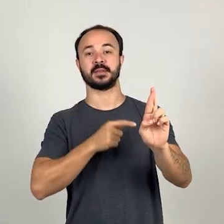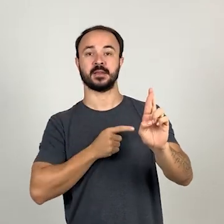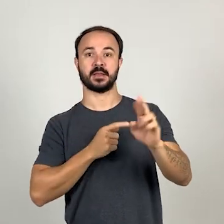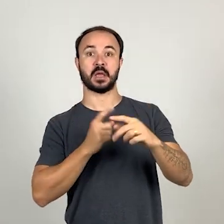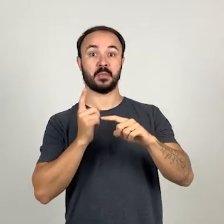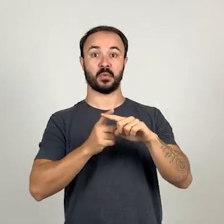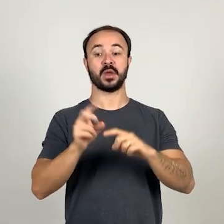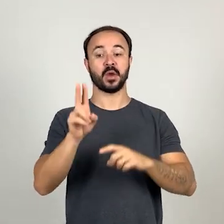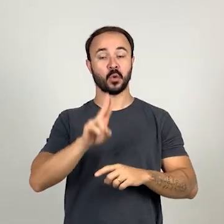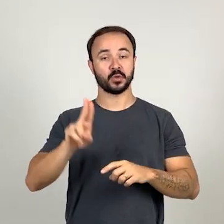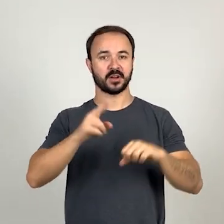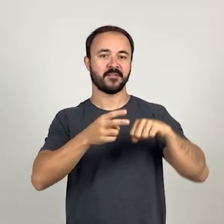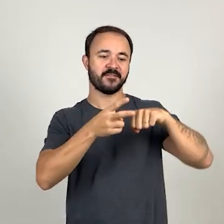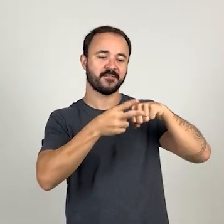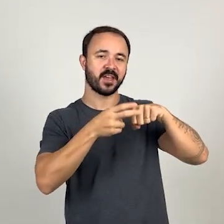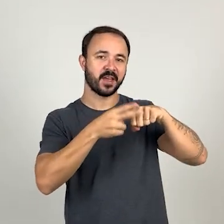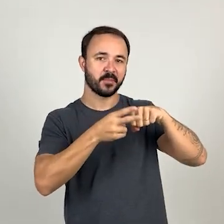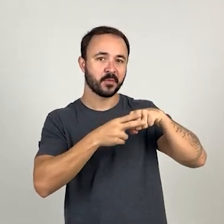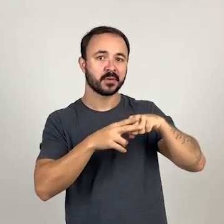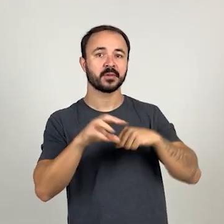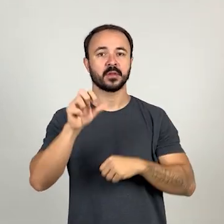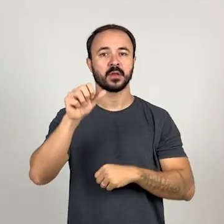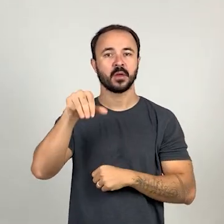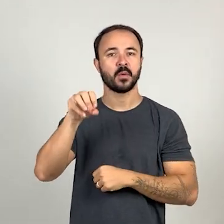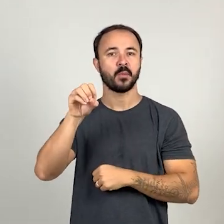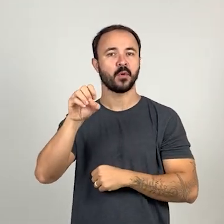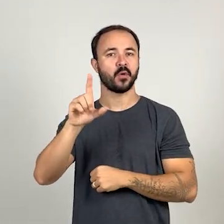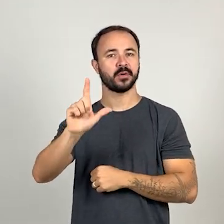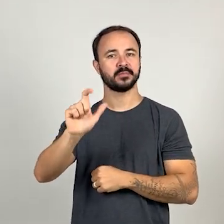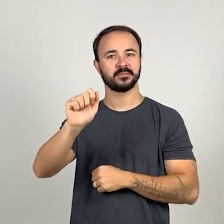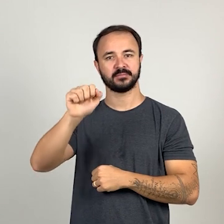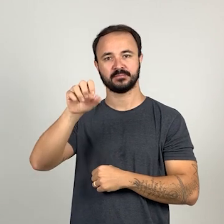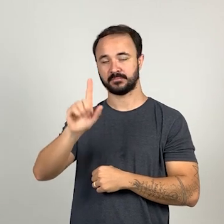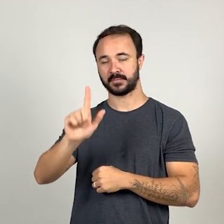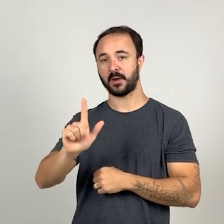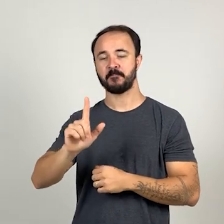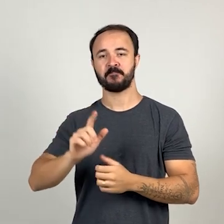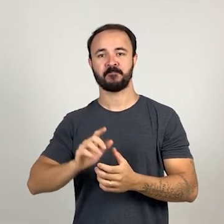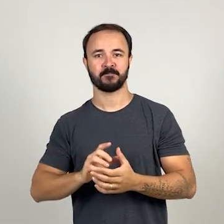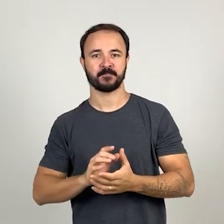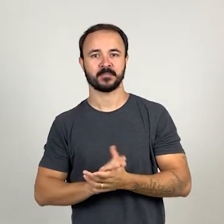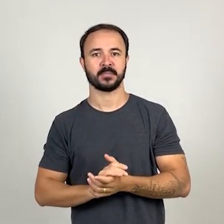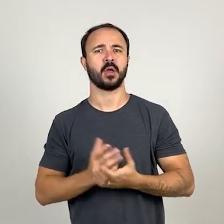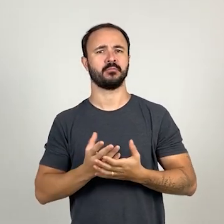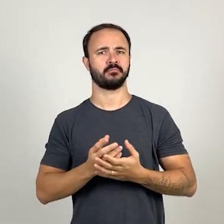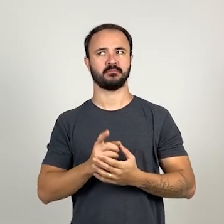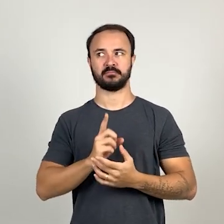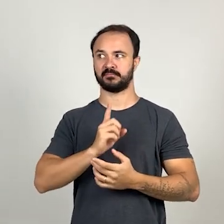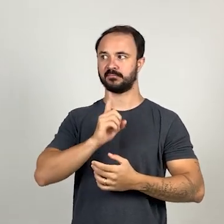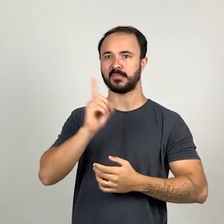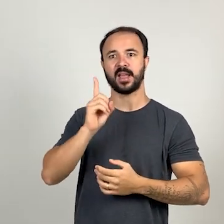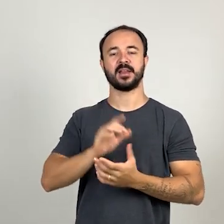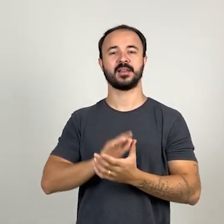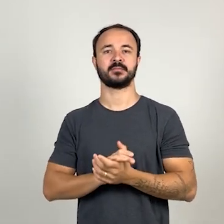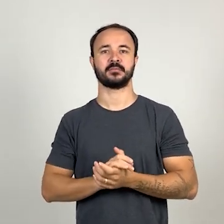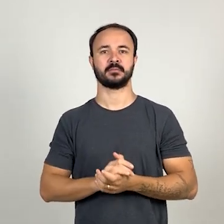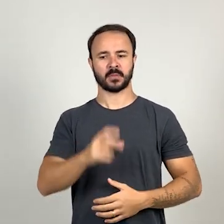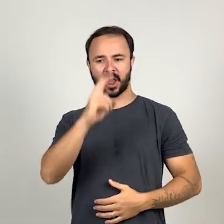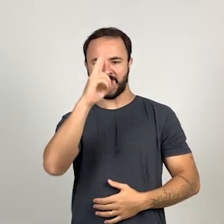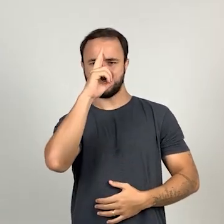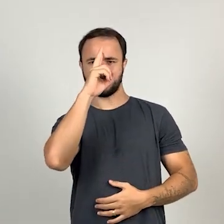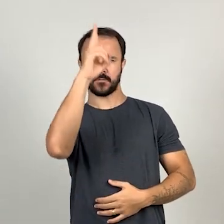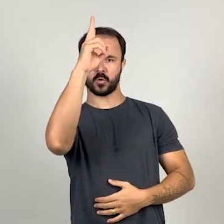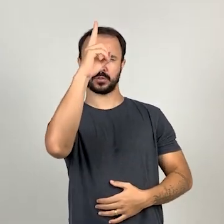verbos modais. A saga Star Wars é muito famosa por essa frase, que a força esteja